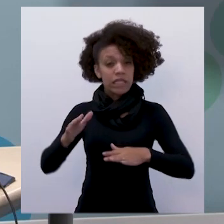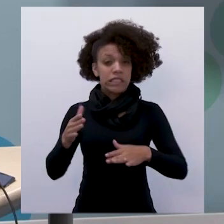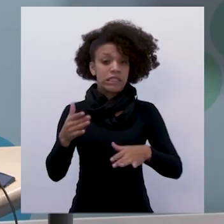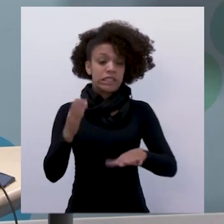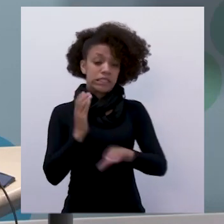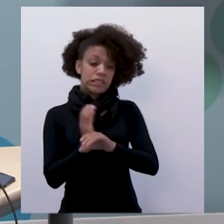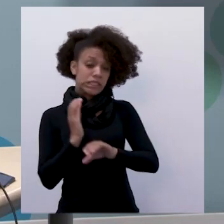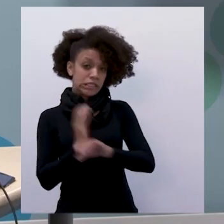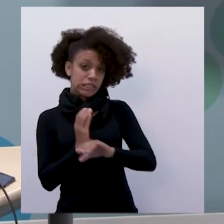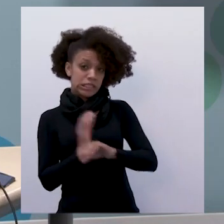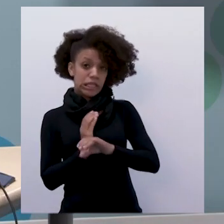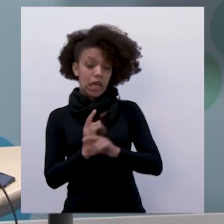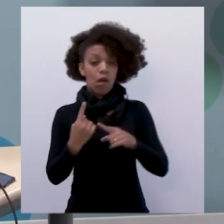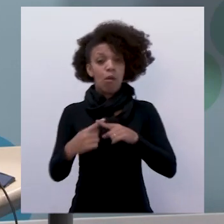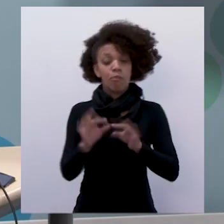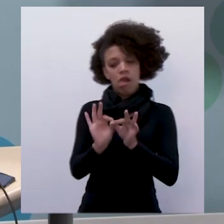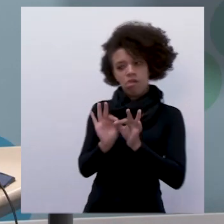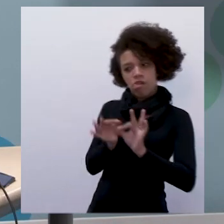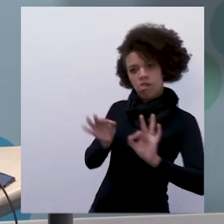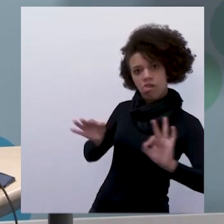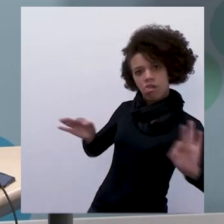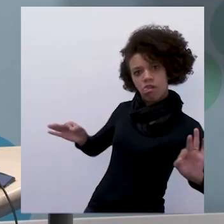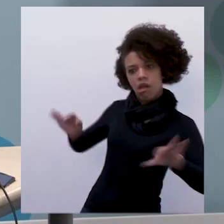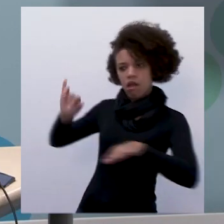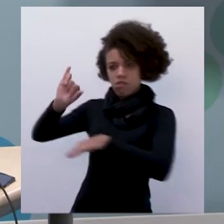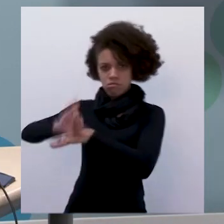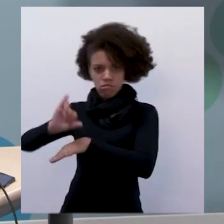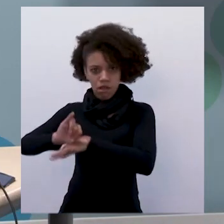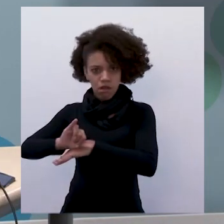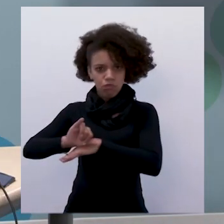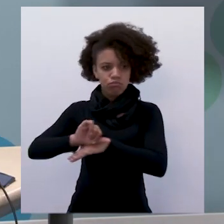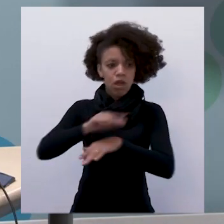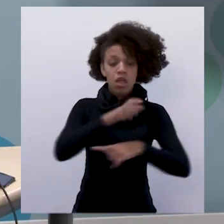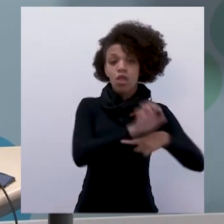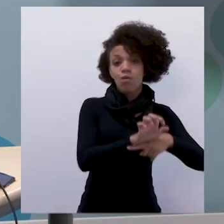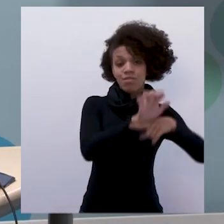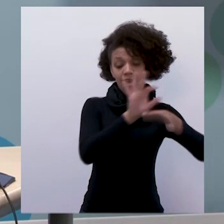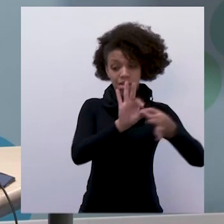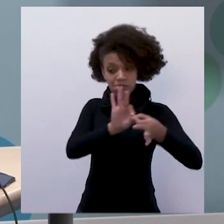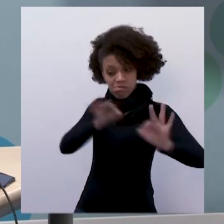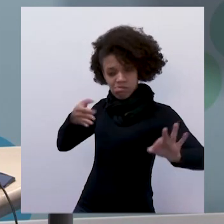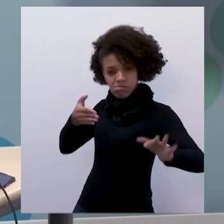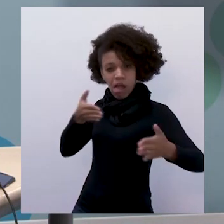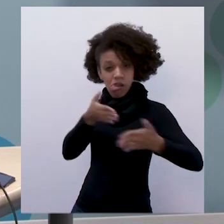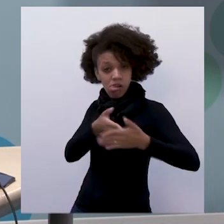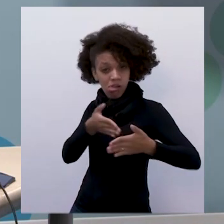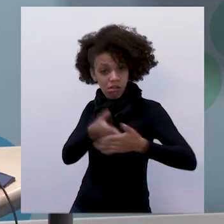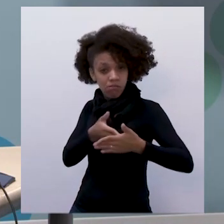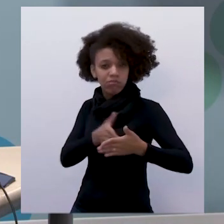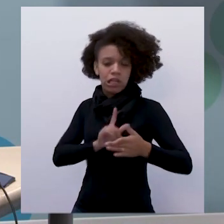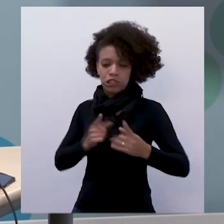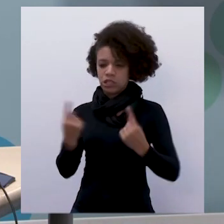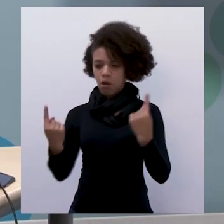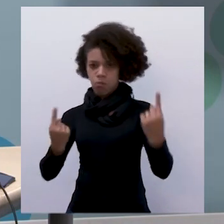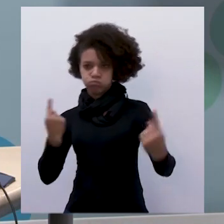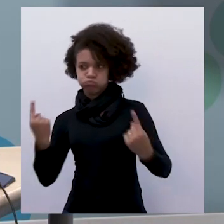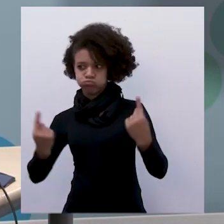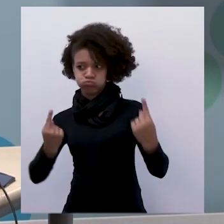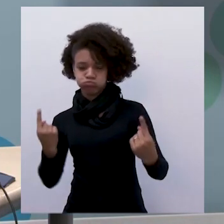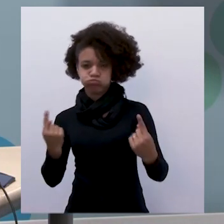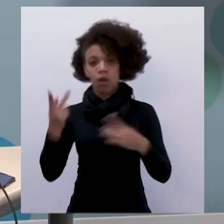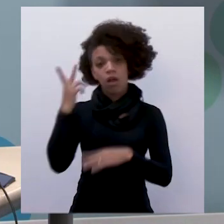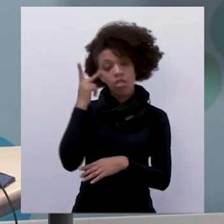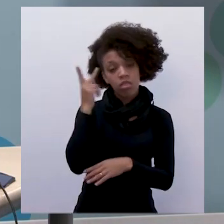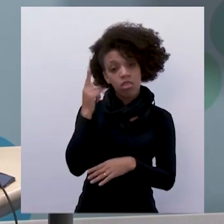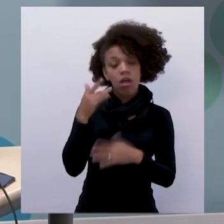entre as cidades e estado era fácil, nem a comunicação, nem o acesso. Então, acabava que existia um certo isolamento natural